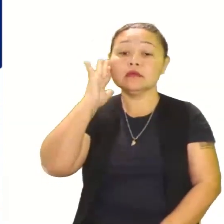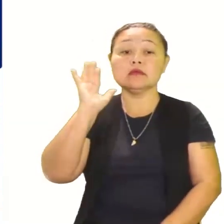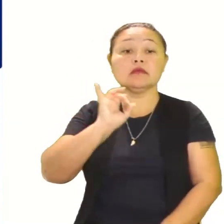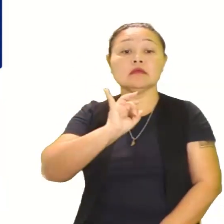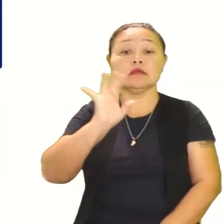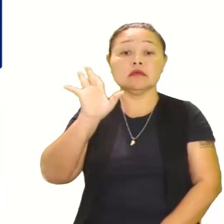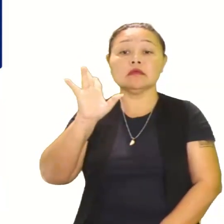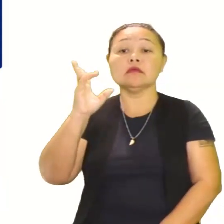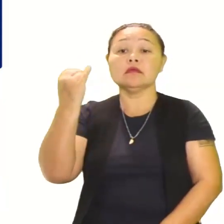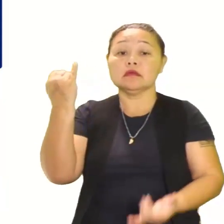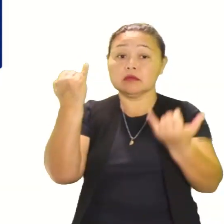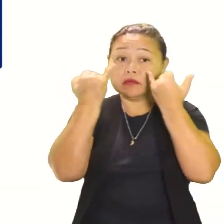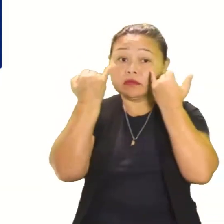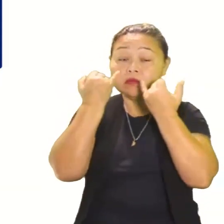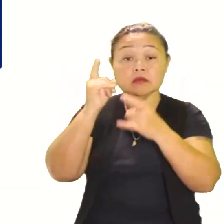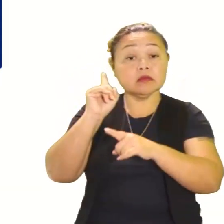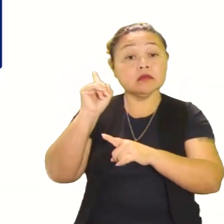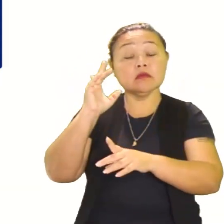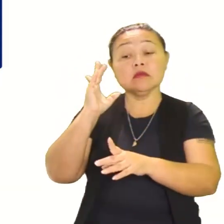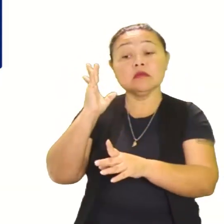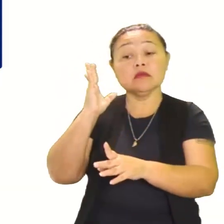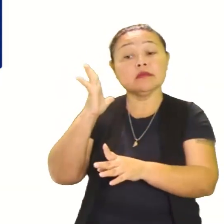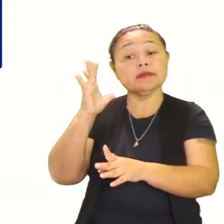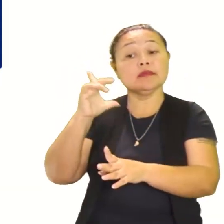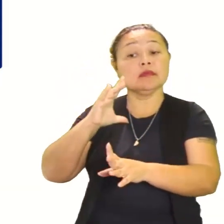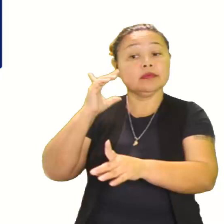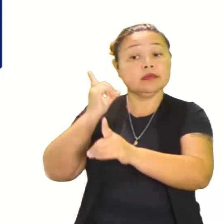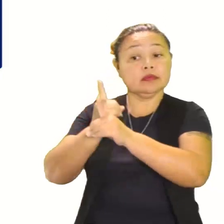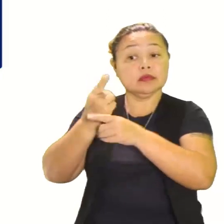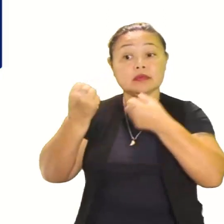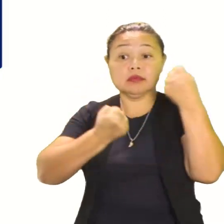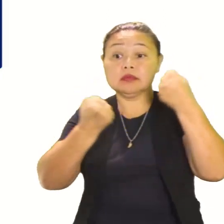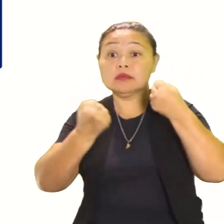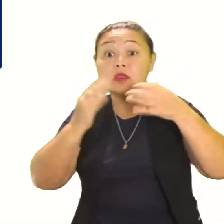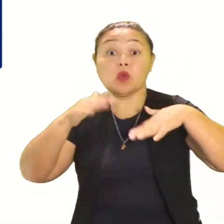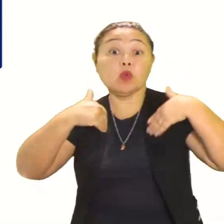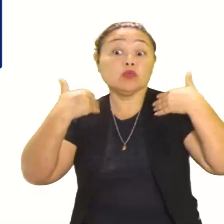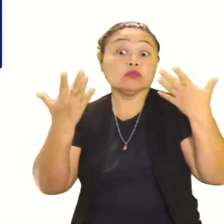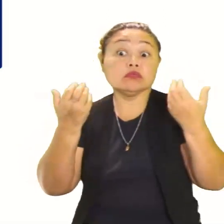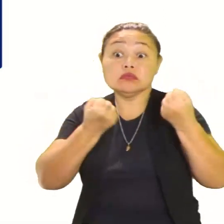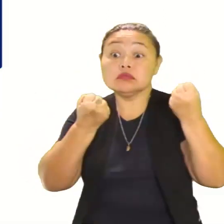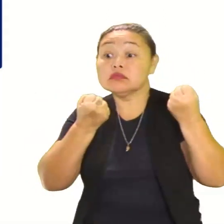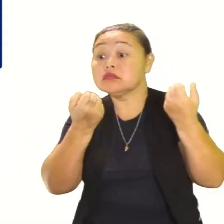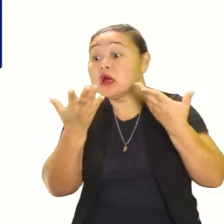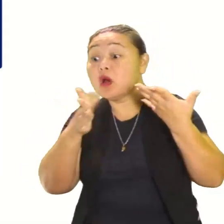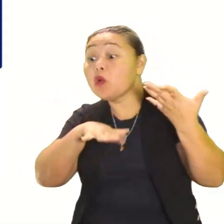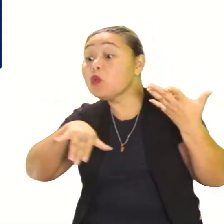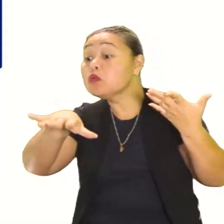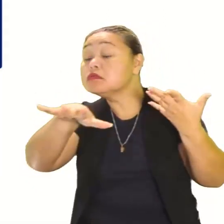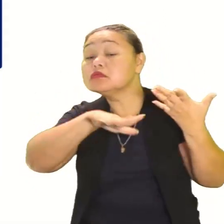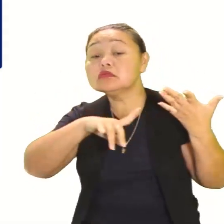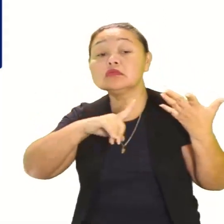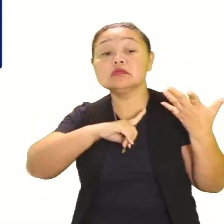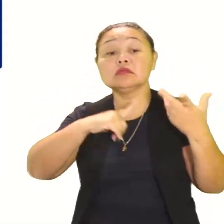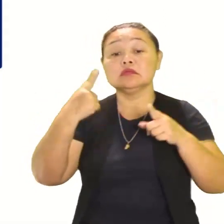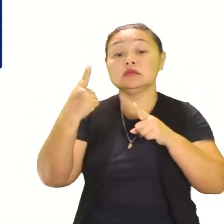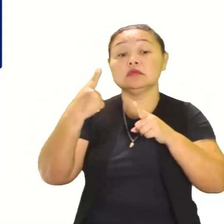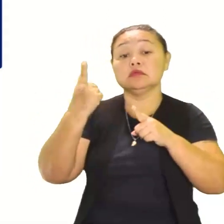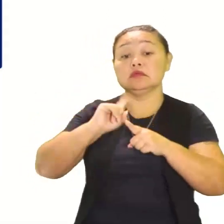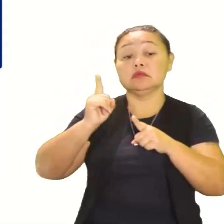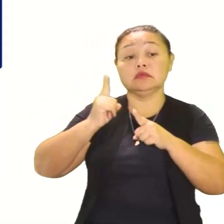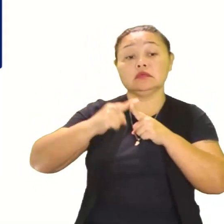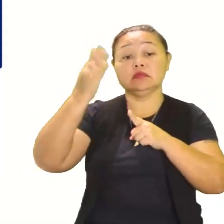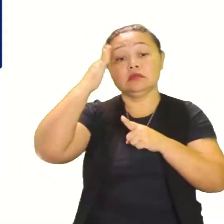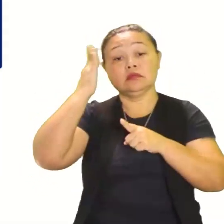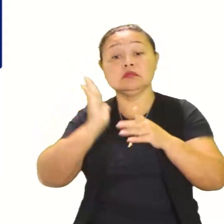entender. Somente essa informação não é possível só a gente descobrir do que a gente está falando, né? De qual carro. Então, não porque